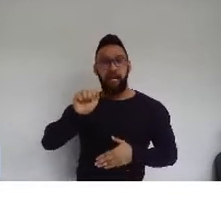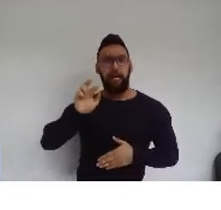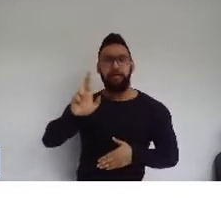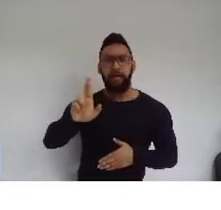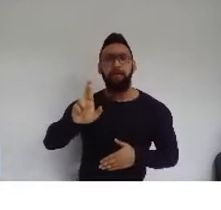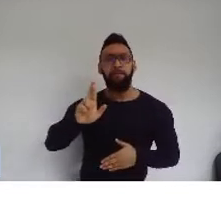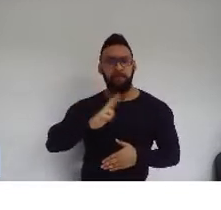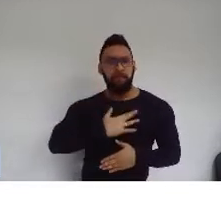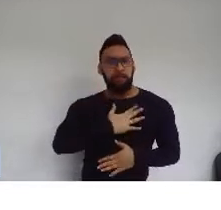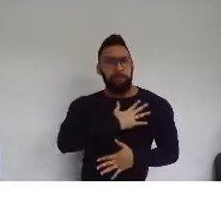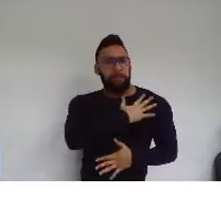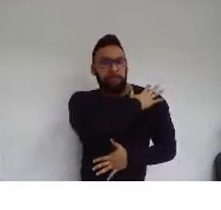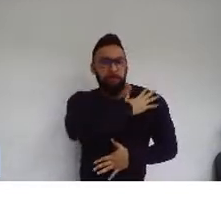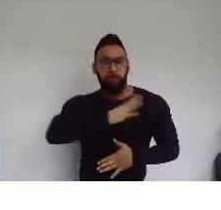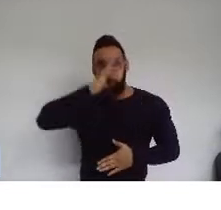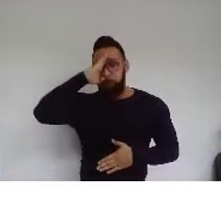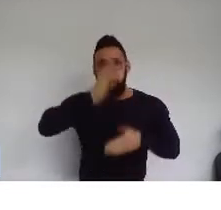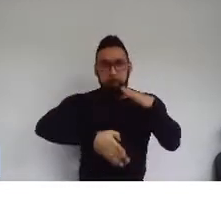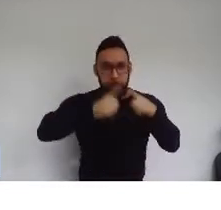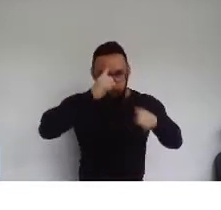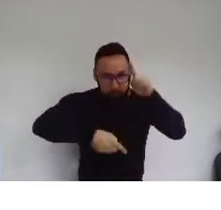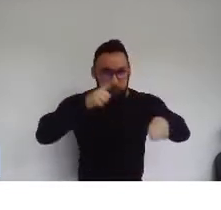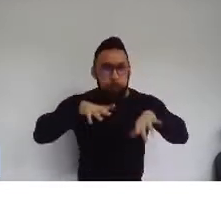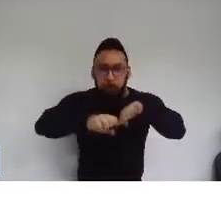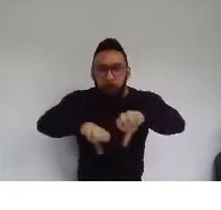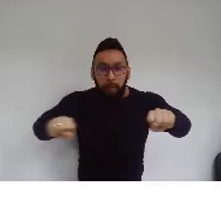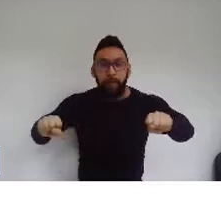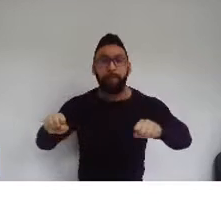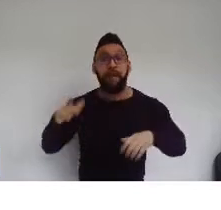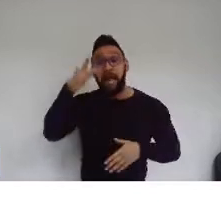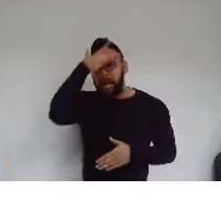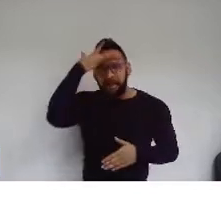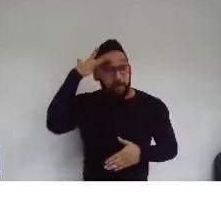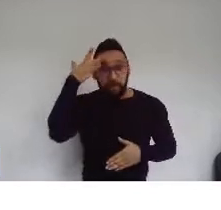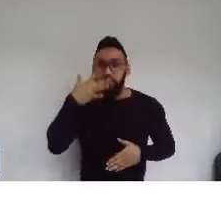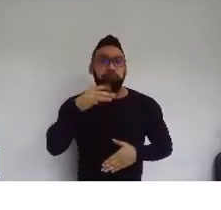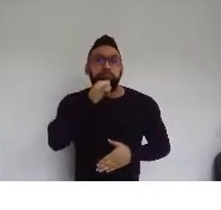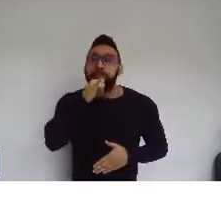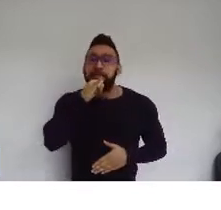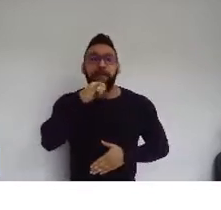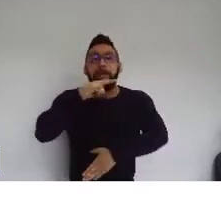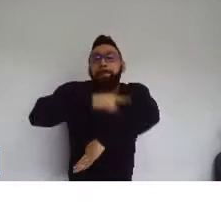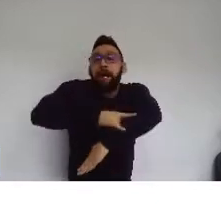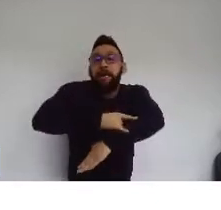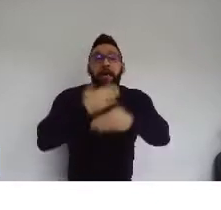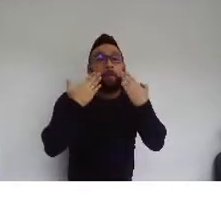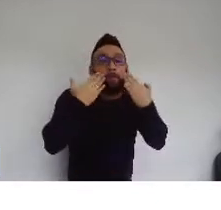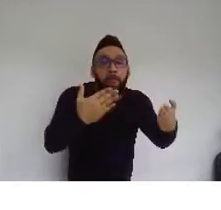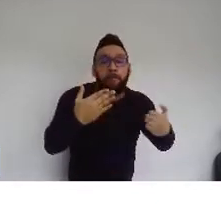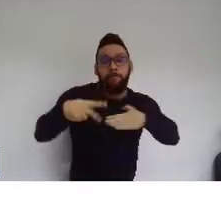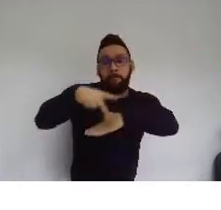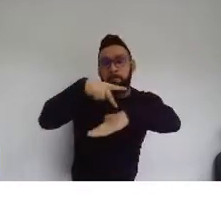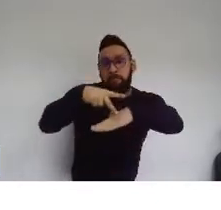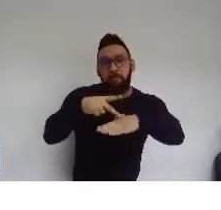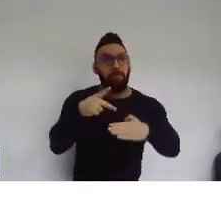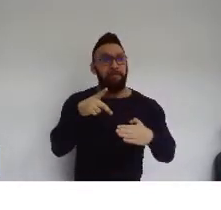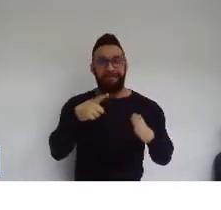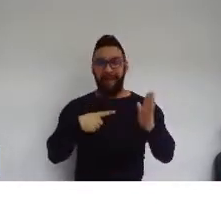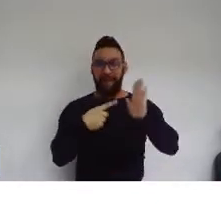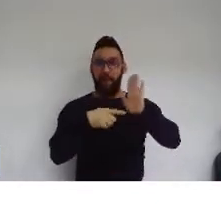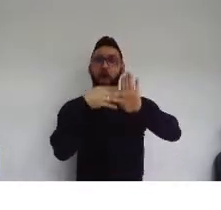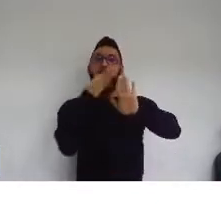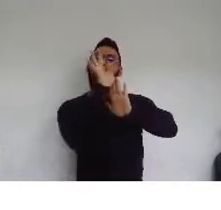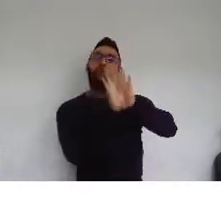espaços públicos e tinham para sexo, para várias práticas sexuais, não diz que se eram homens ou